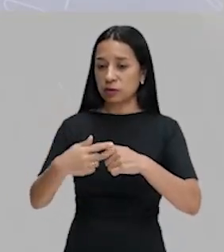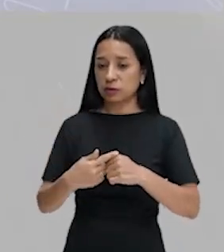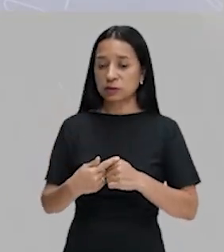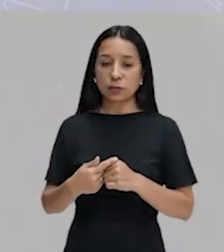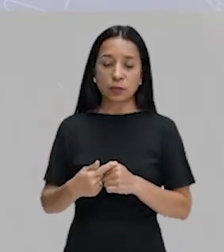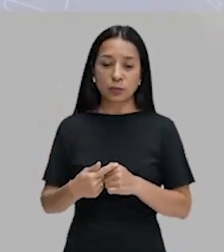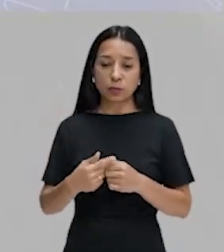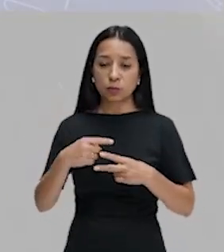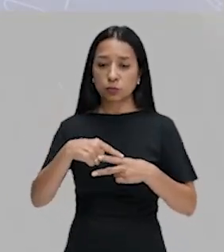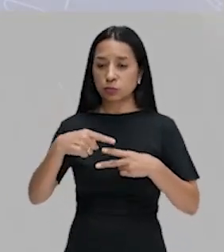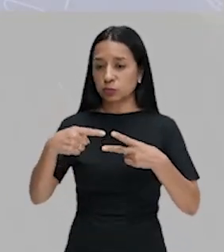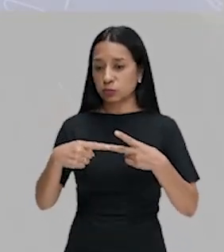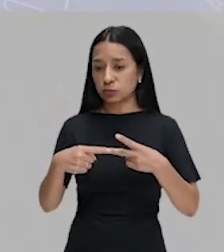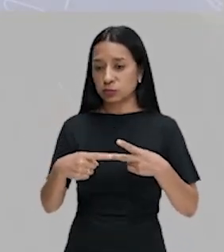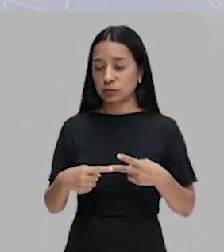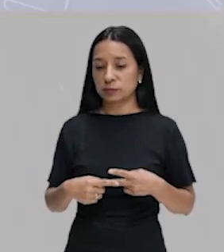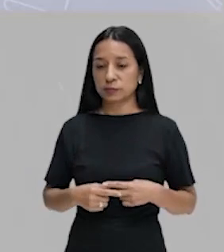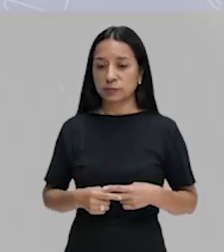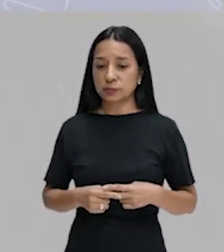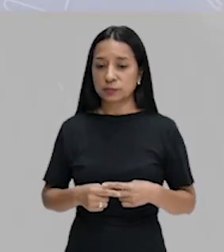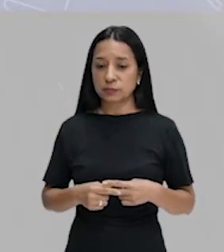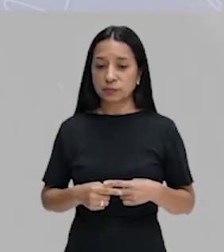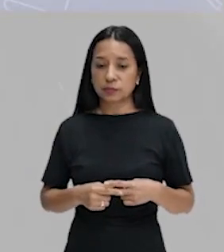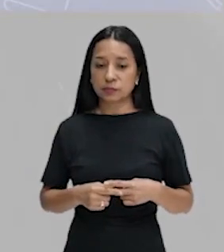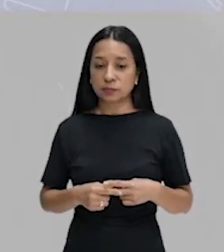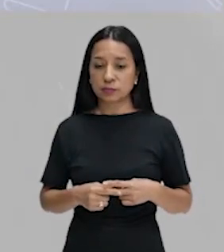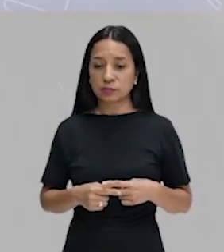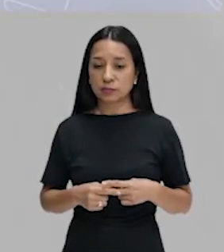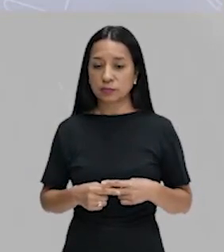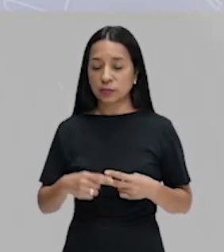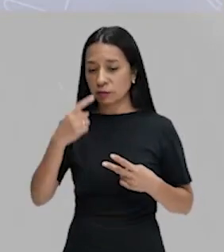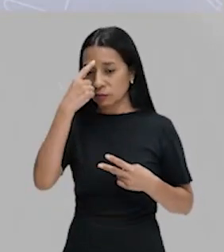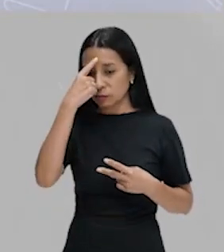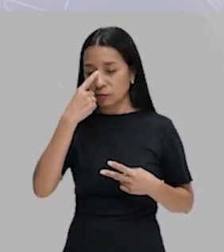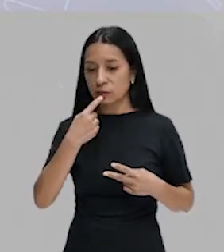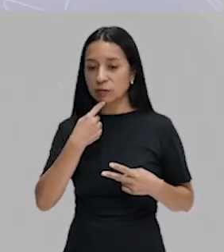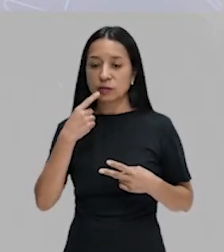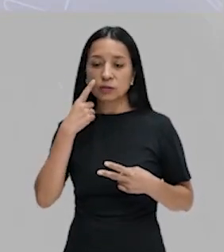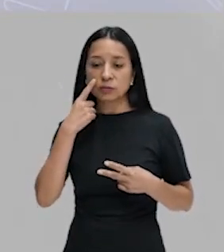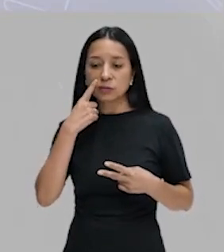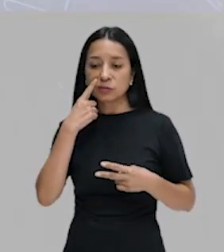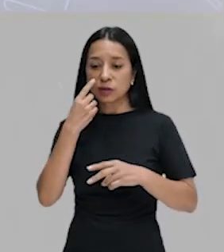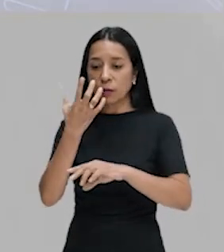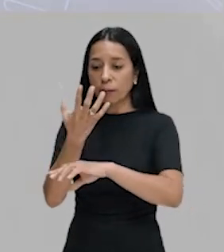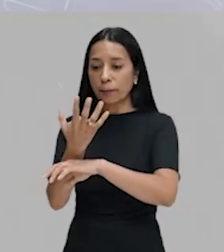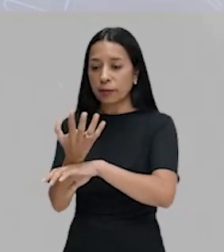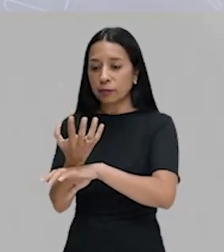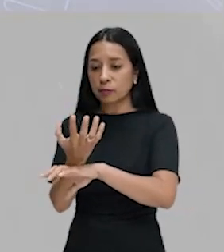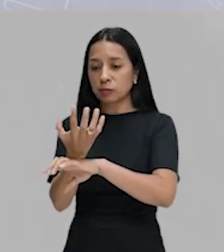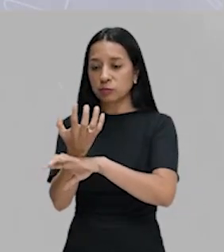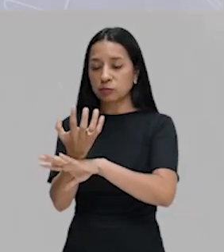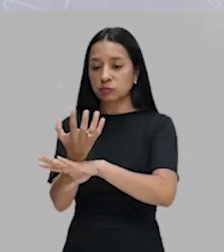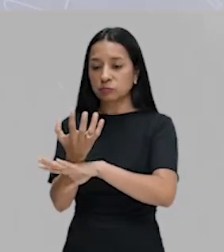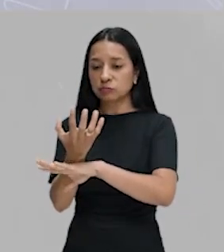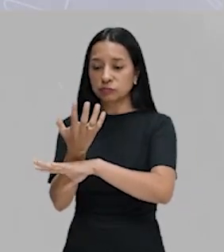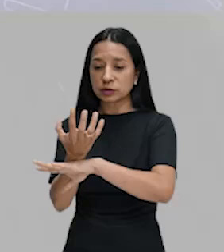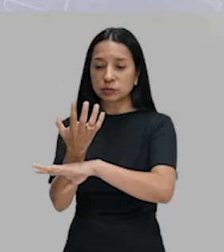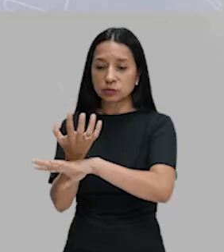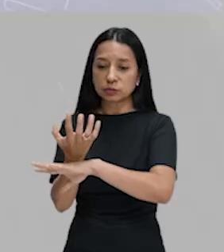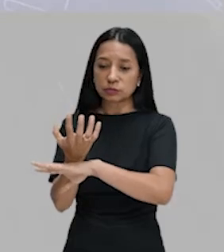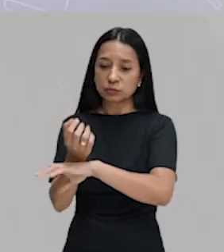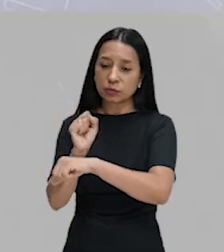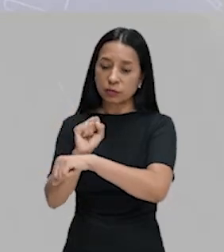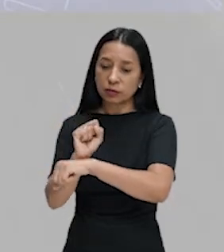certo? Então eu tenho aqui, ó, um animal na sua forma de pólipo, que fica preso ao substrato. Durante o